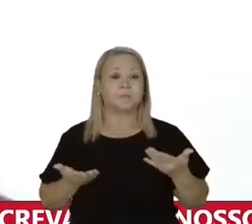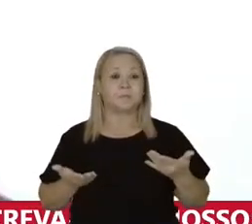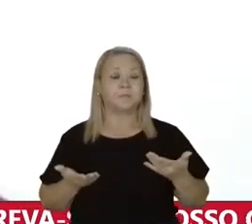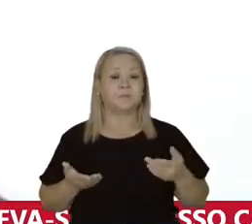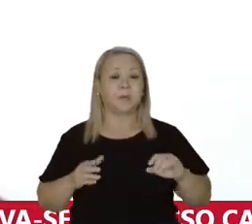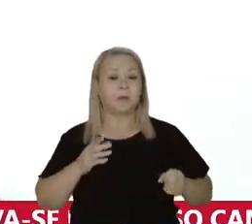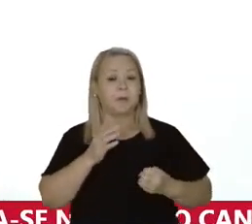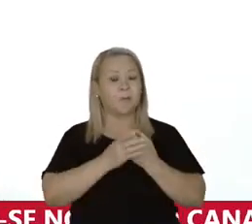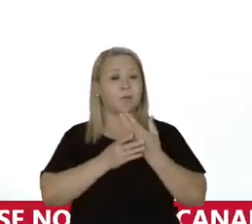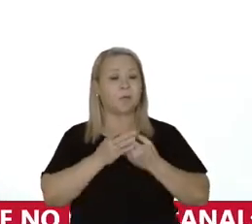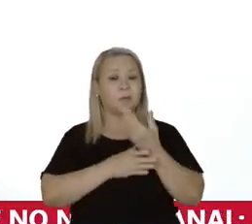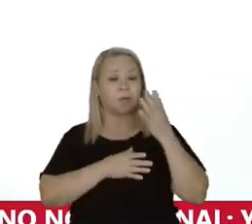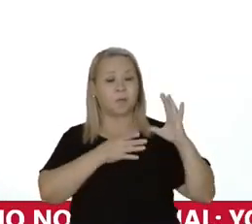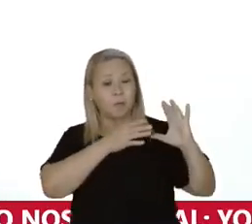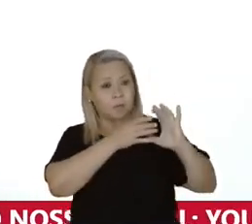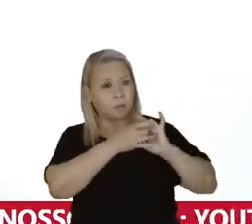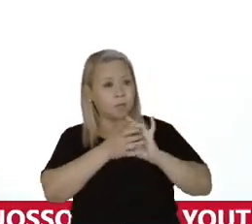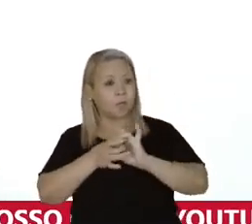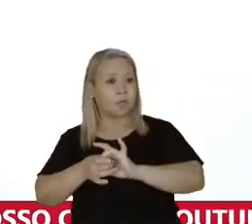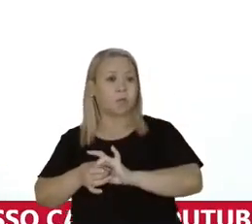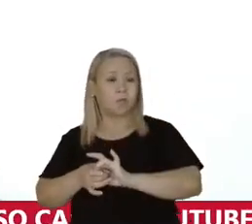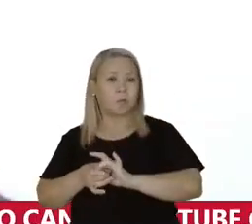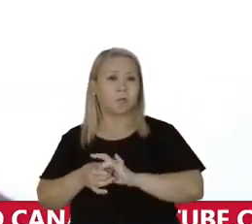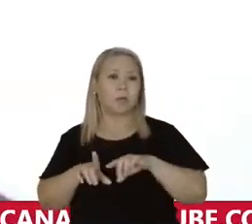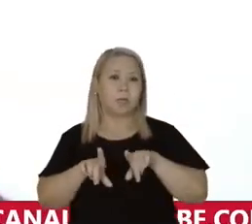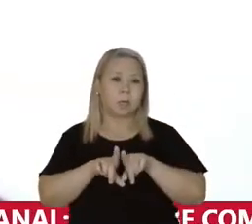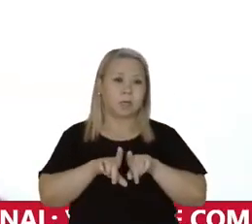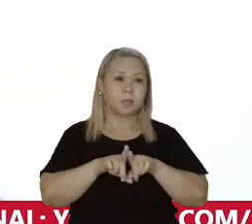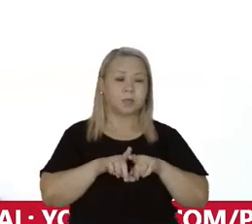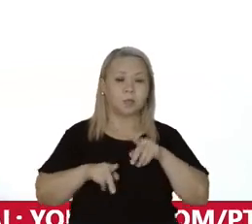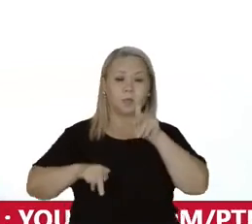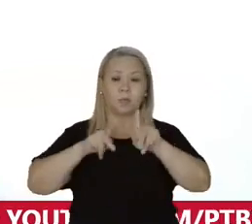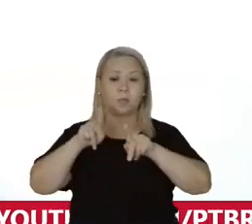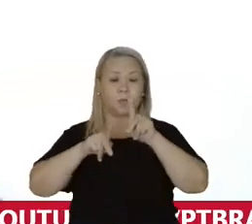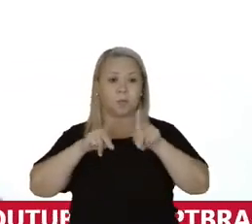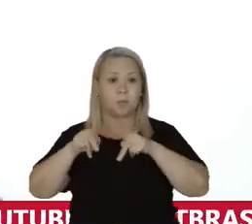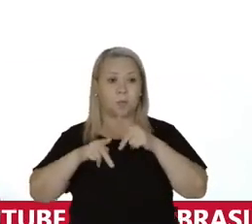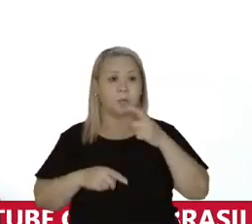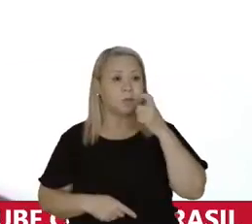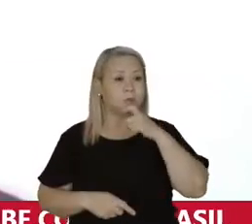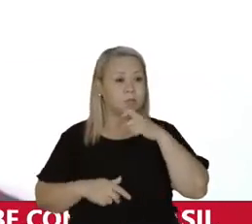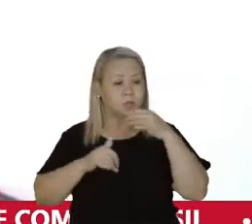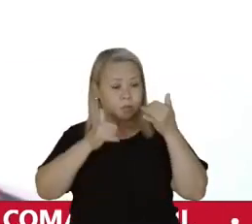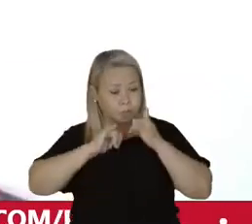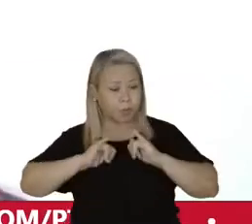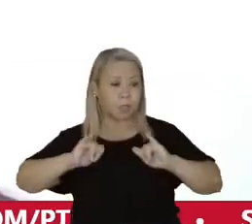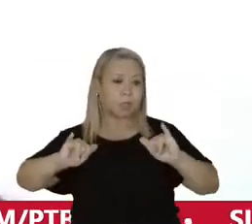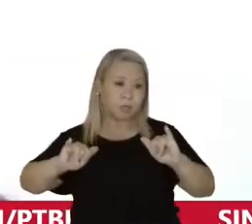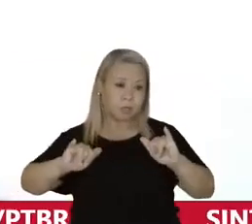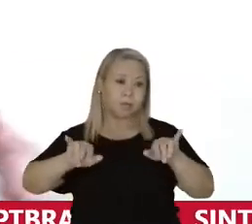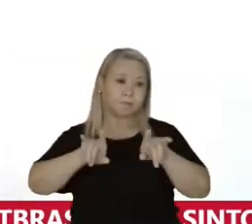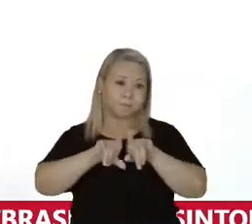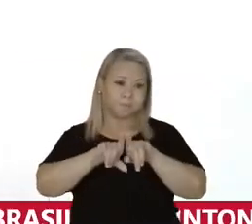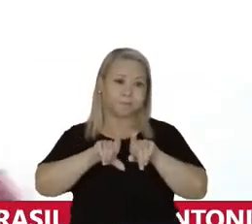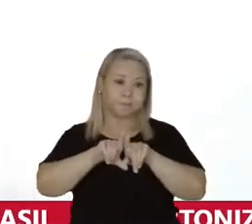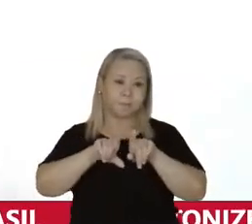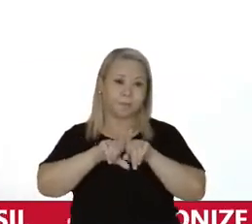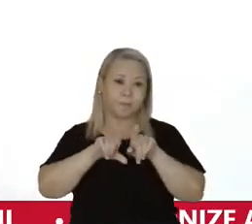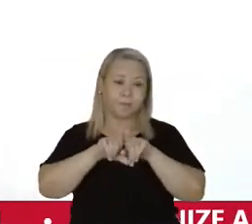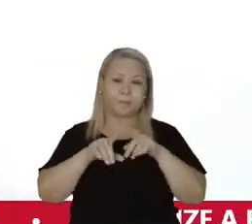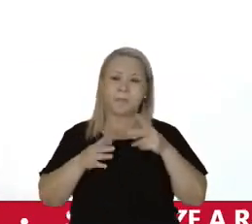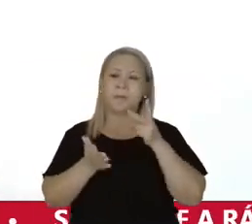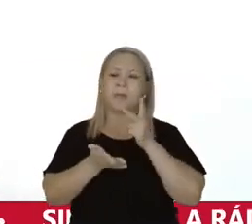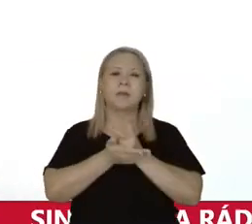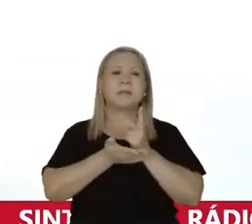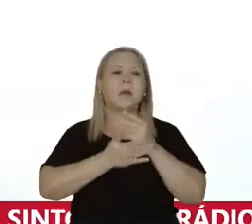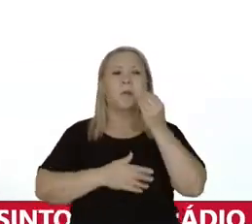ela surge também num contexto de popularização das fake news, né? A gente sempre